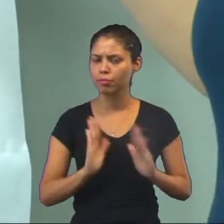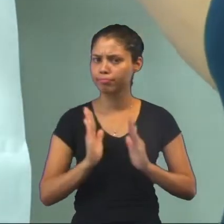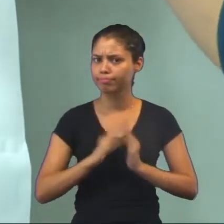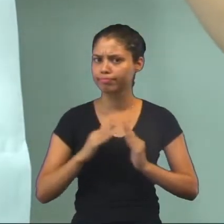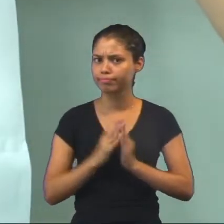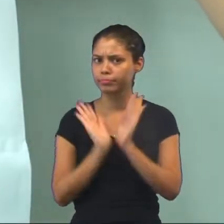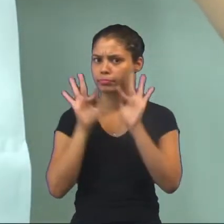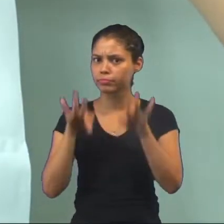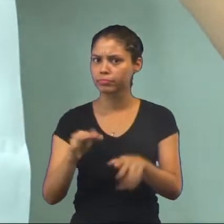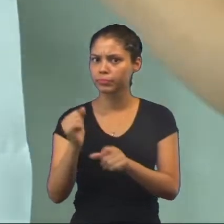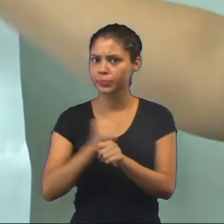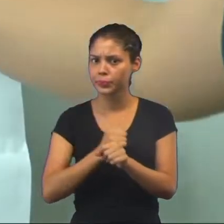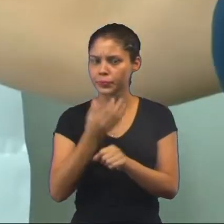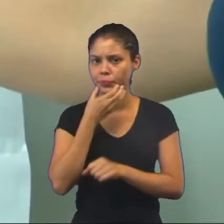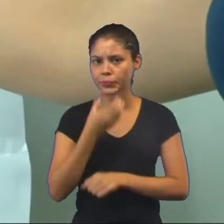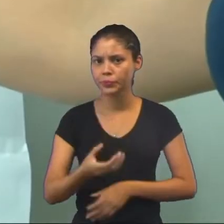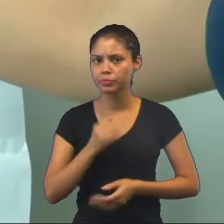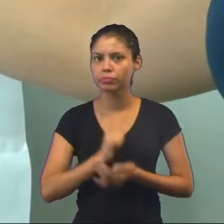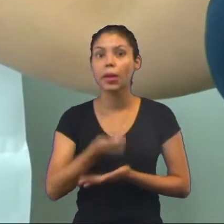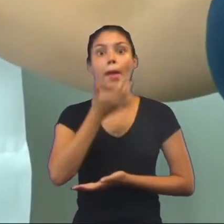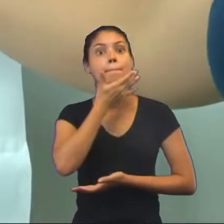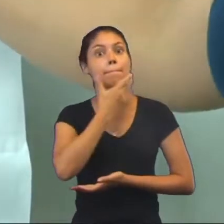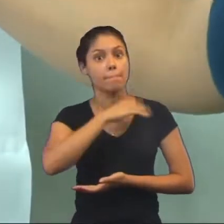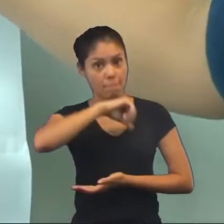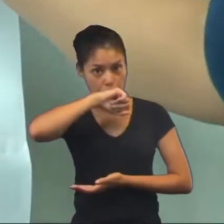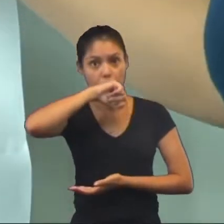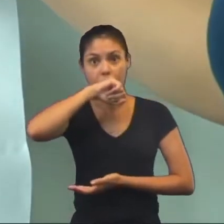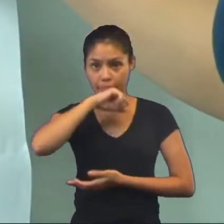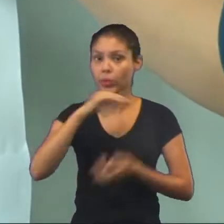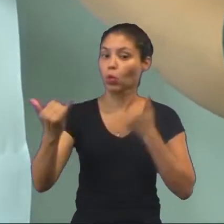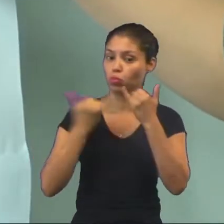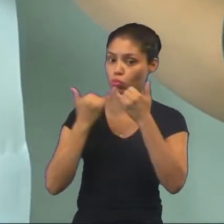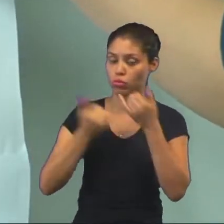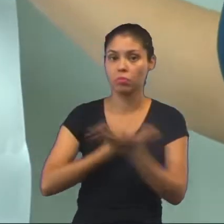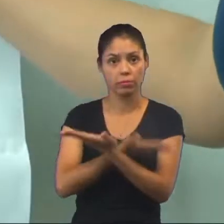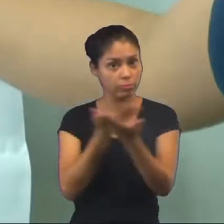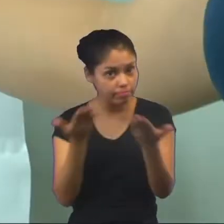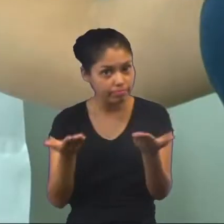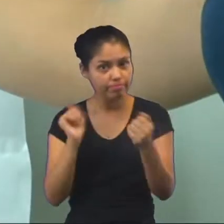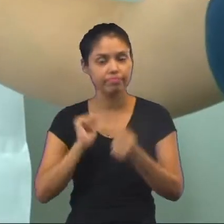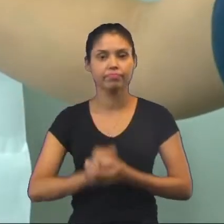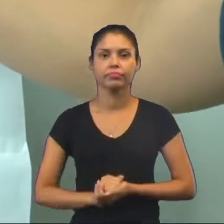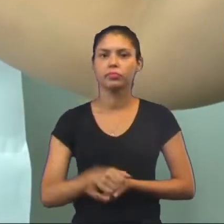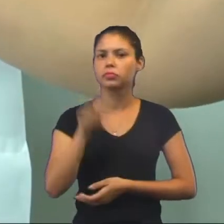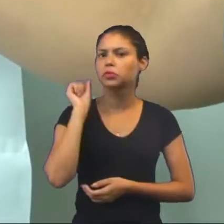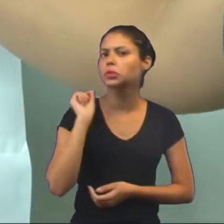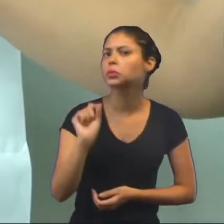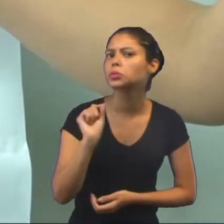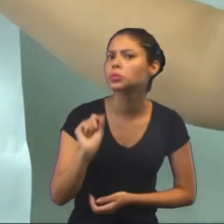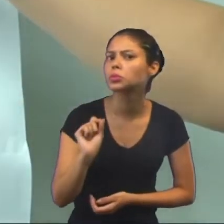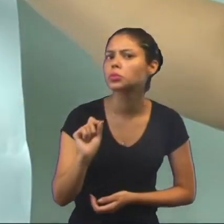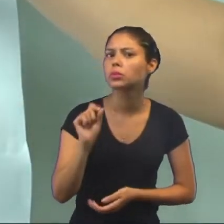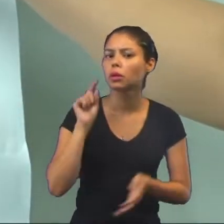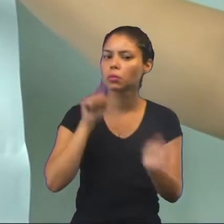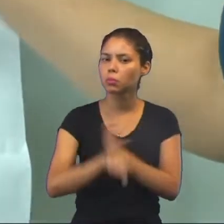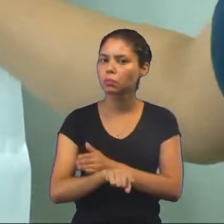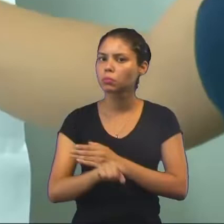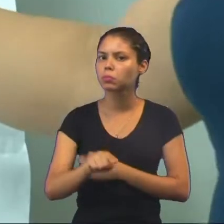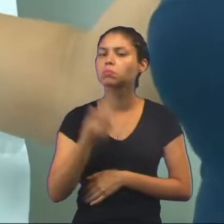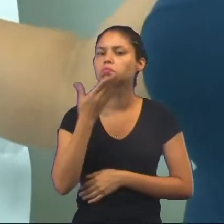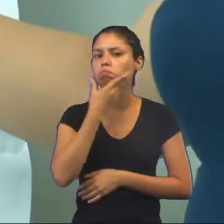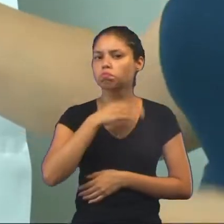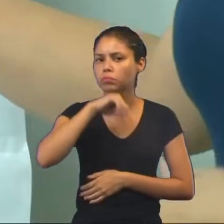no final do ano e diz: pai, tenho uma notícia para você. O que é? Pergunta o